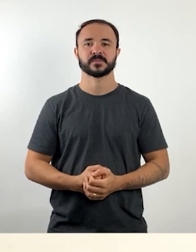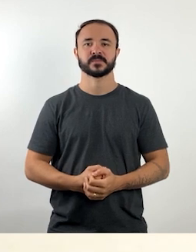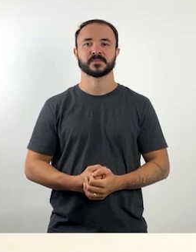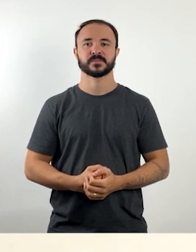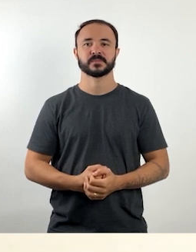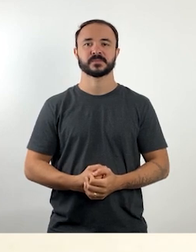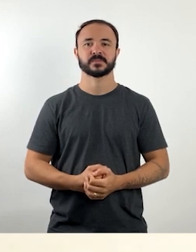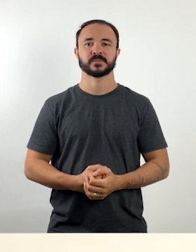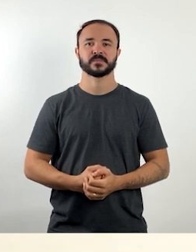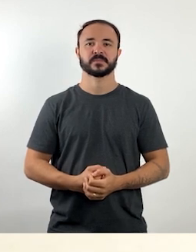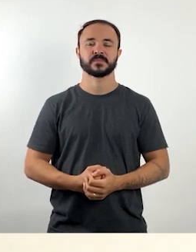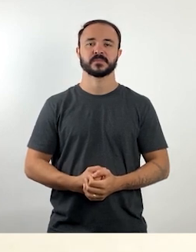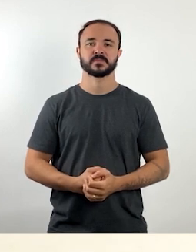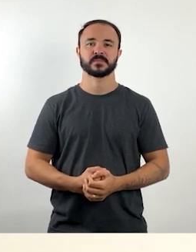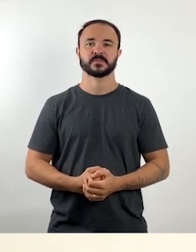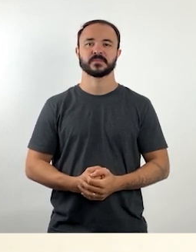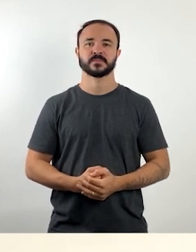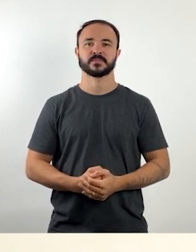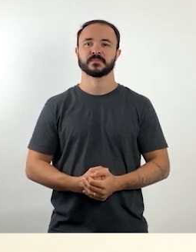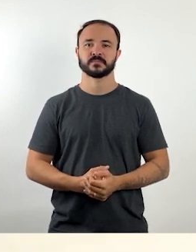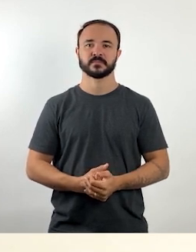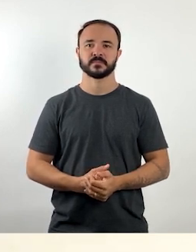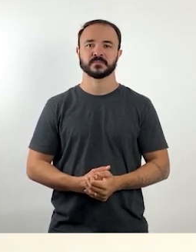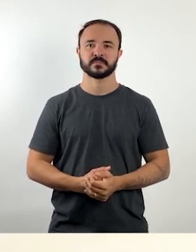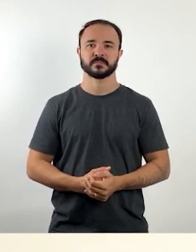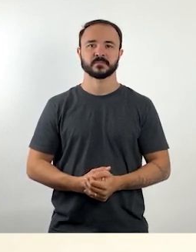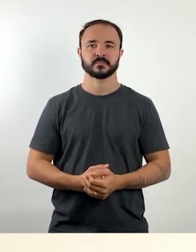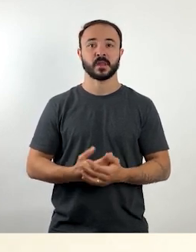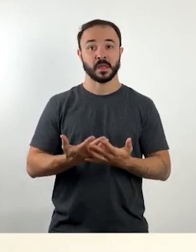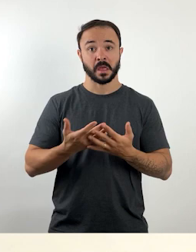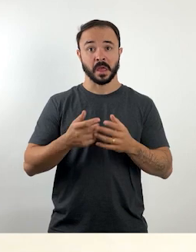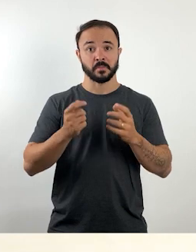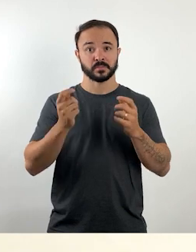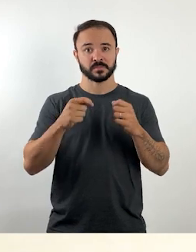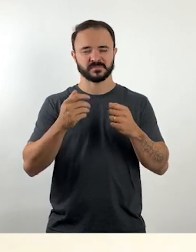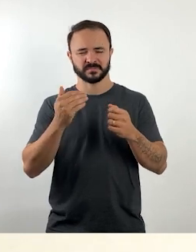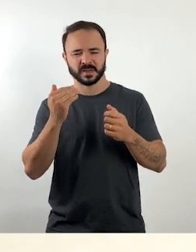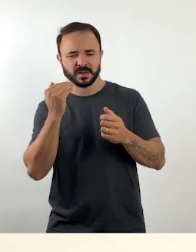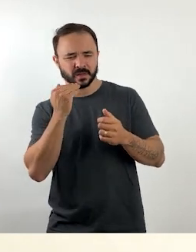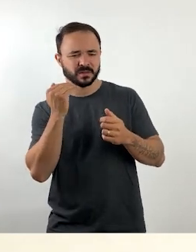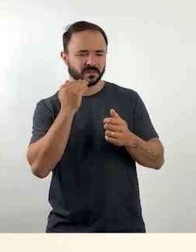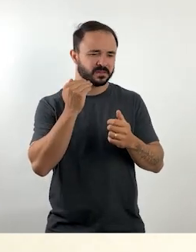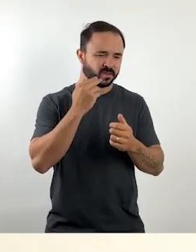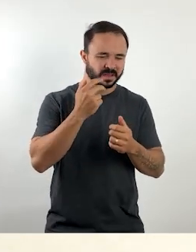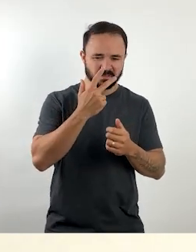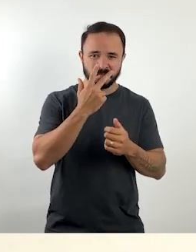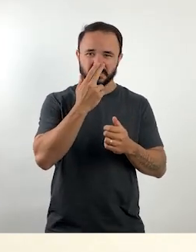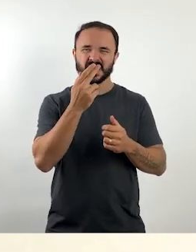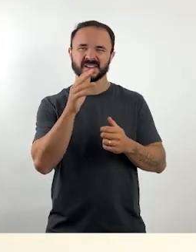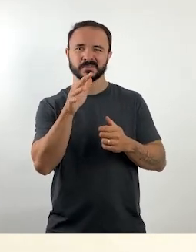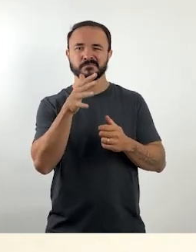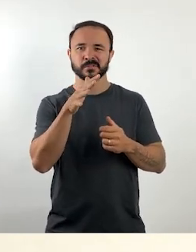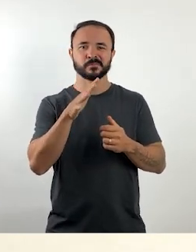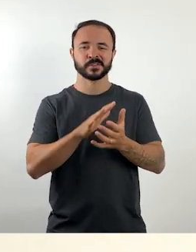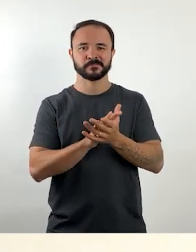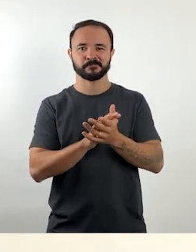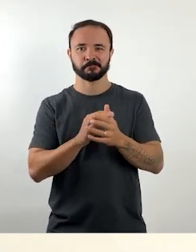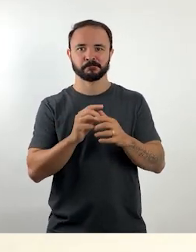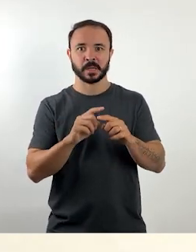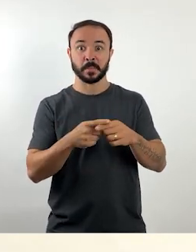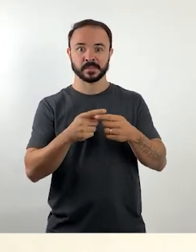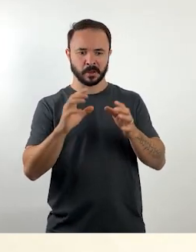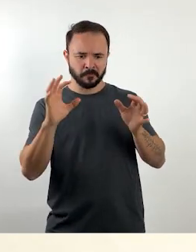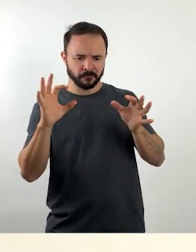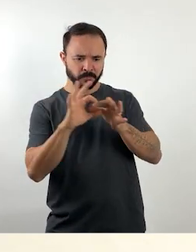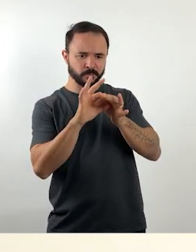furo, esse pedaço. Ele pode ficar um pouco mole, mas quando eu colocar o meu frame,